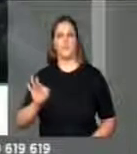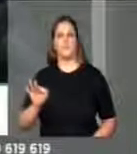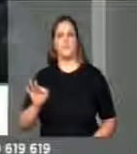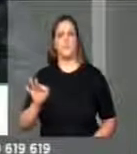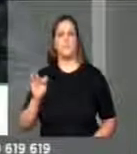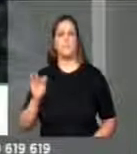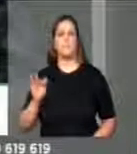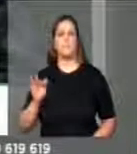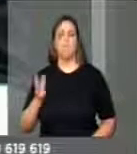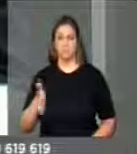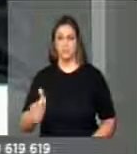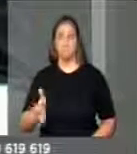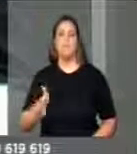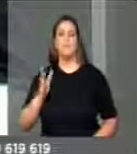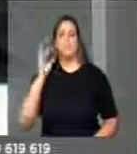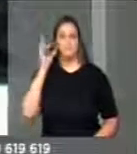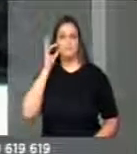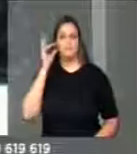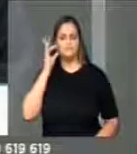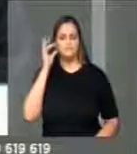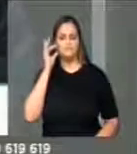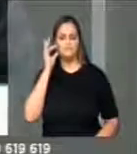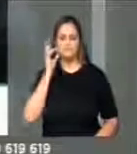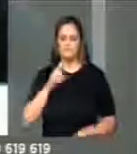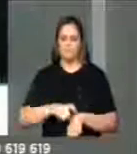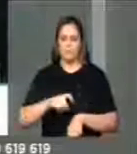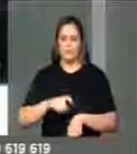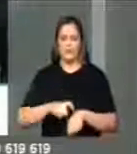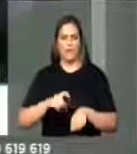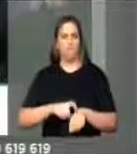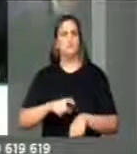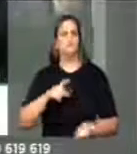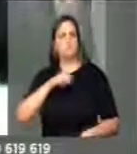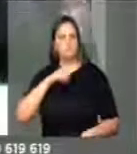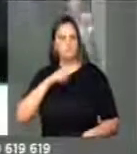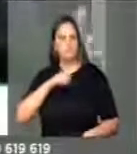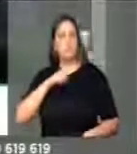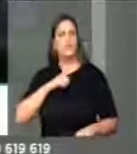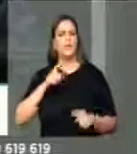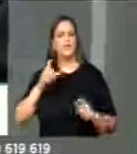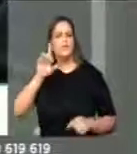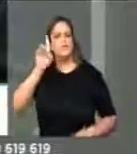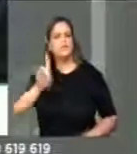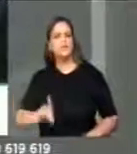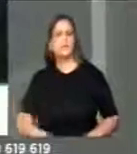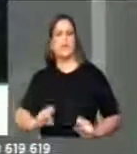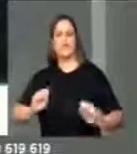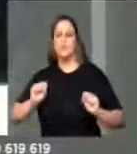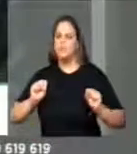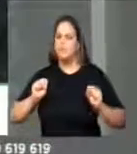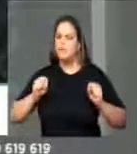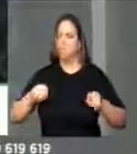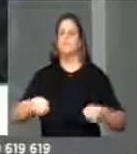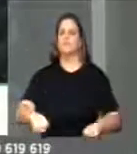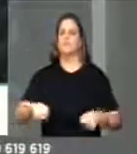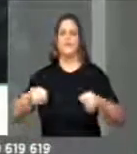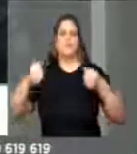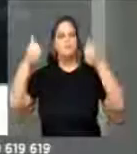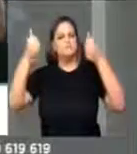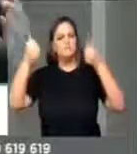presidente Dilma Rousseff teve ampla condição de defesa. Os